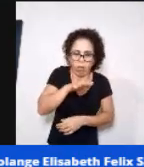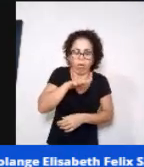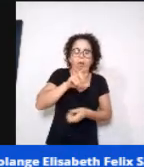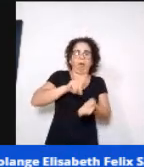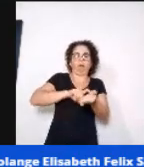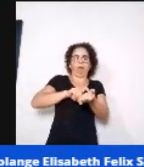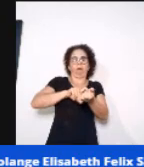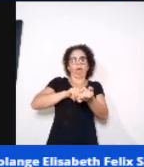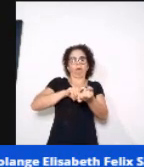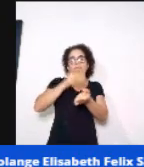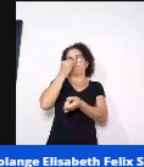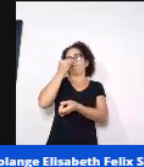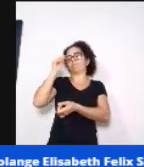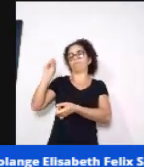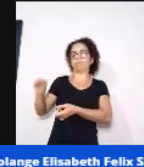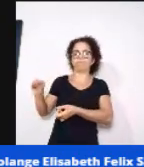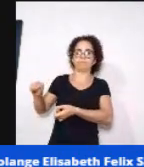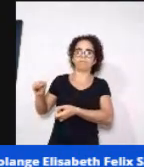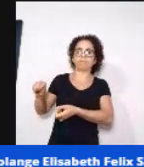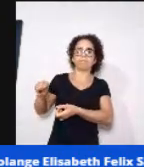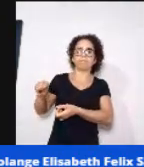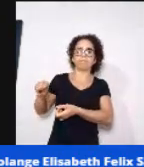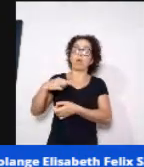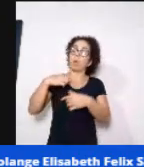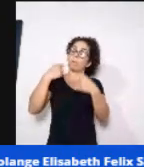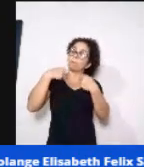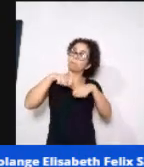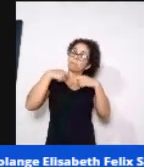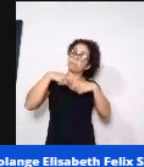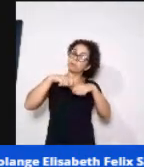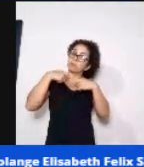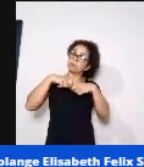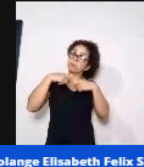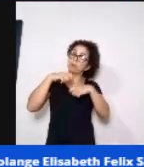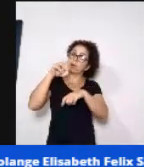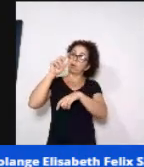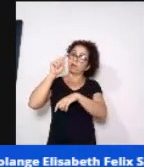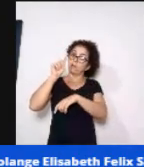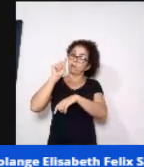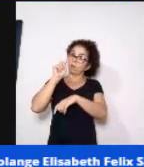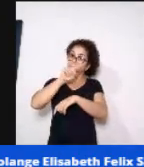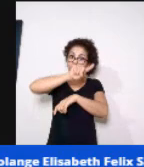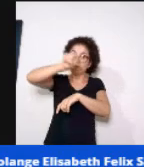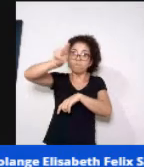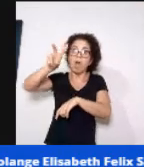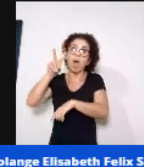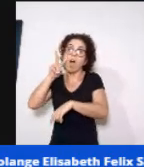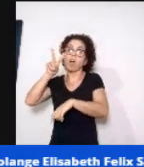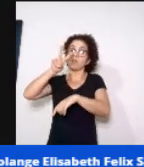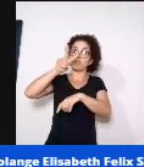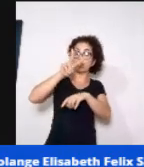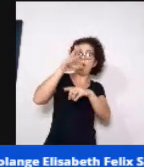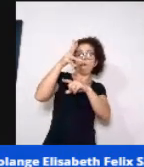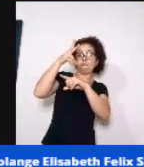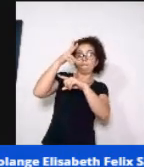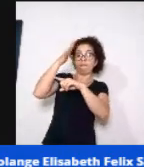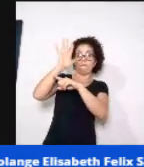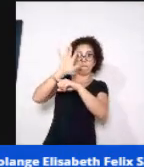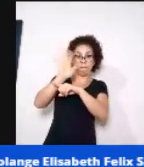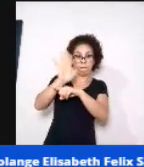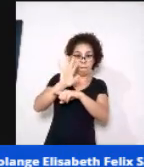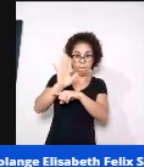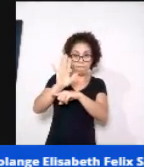desprezo. Eu preciso que vocês assistam a este filme se você ainda não teve